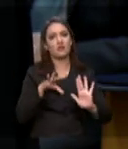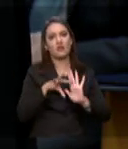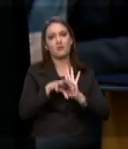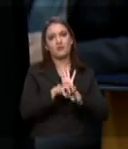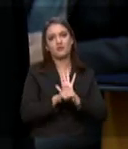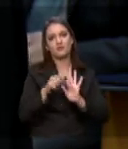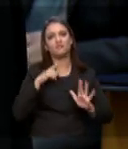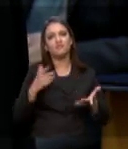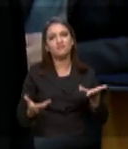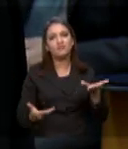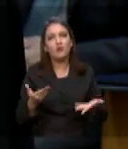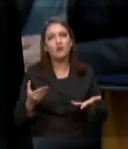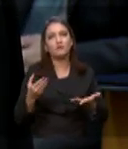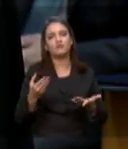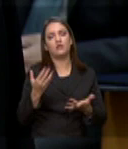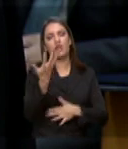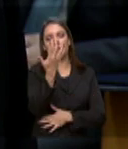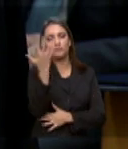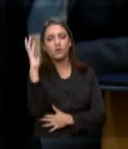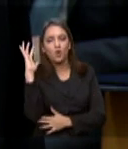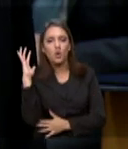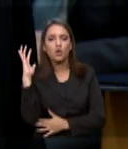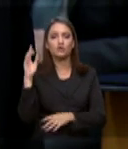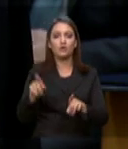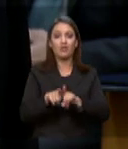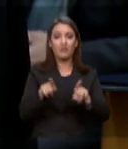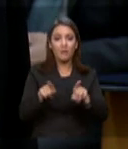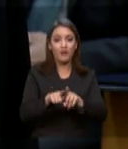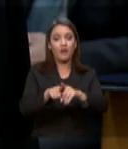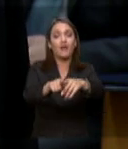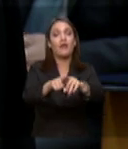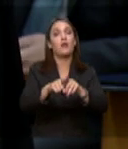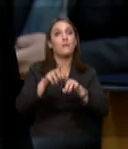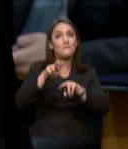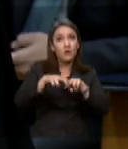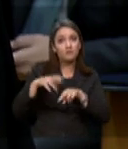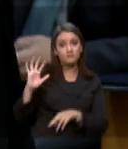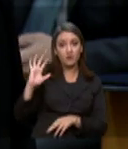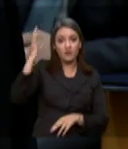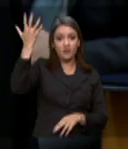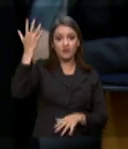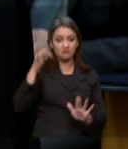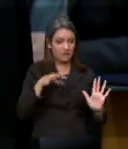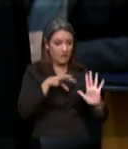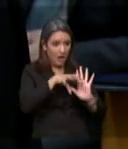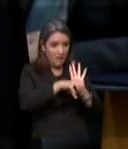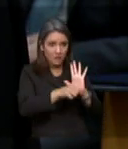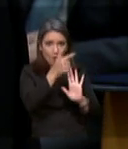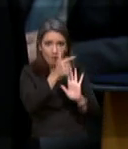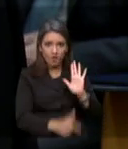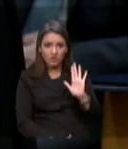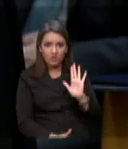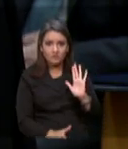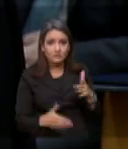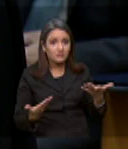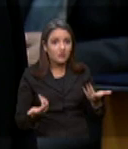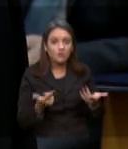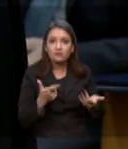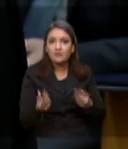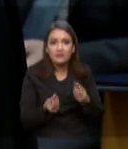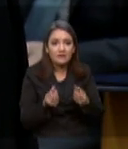ecológico nacional e para o enfrentamento à emergência climática. Sem a Amazônia, excelências, não há esforço